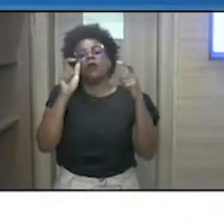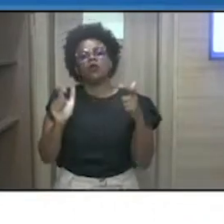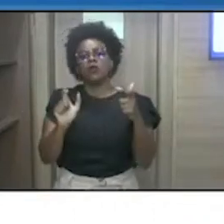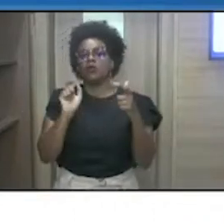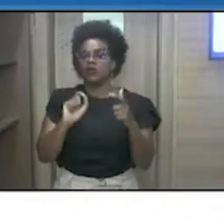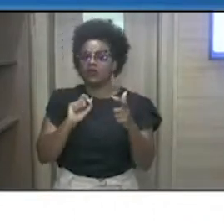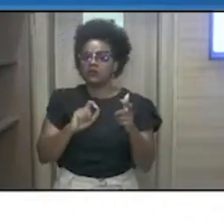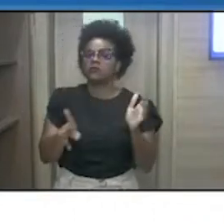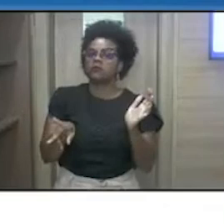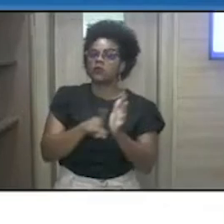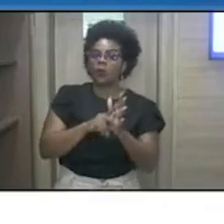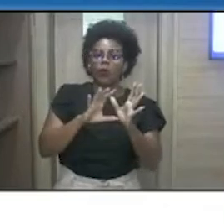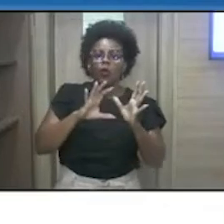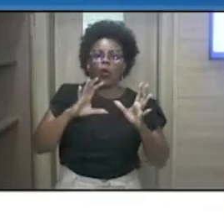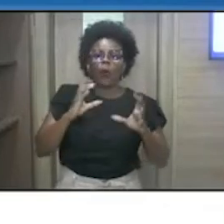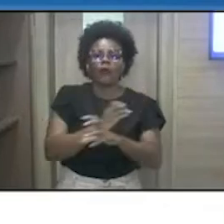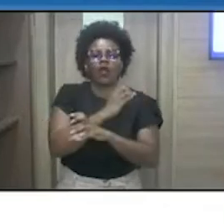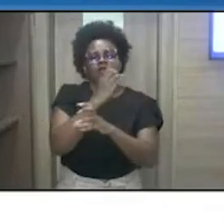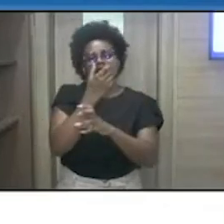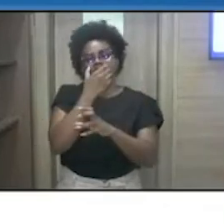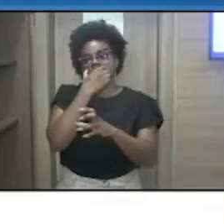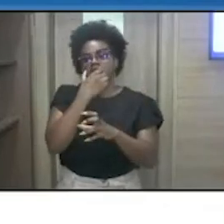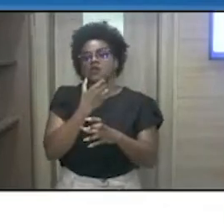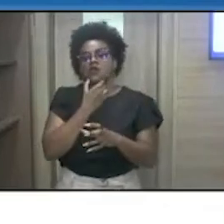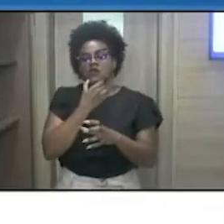delas foi prótese total,